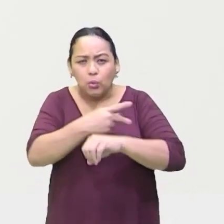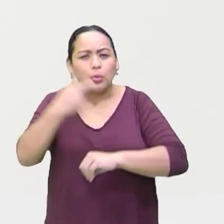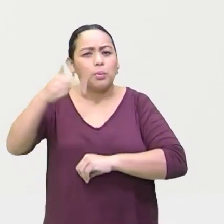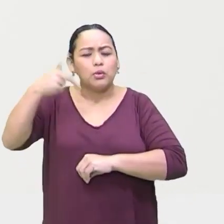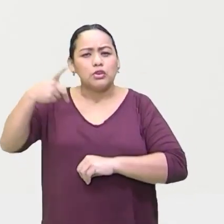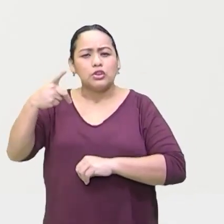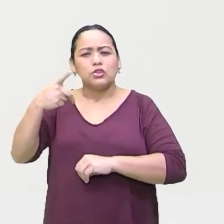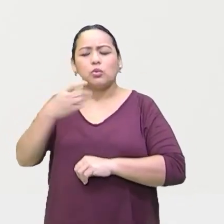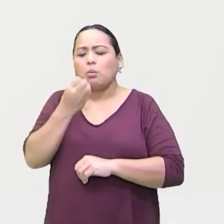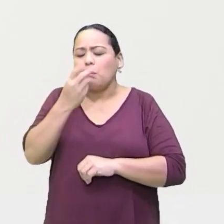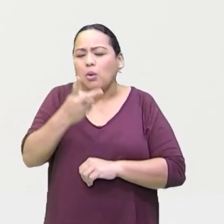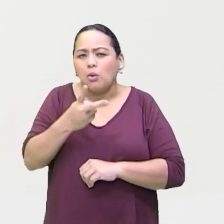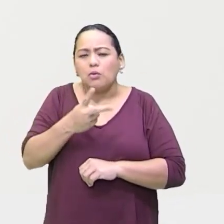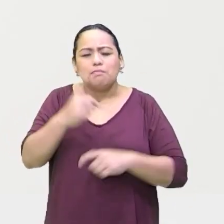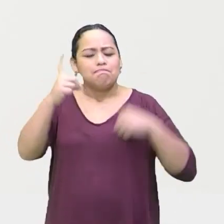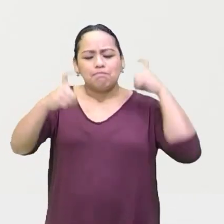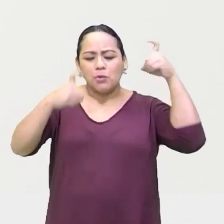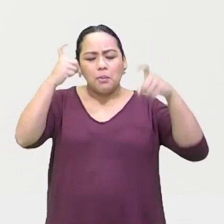preocupado com a população.